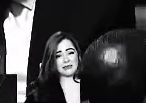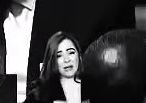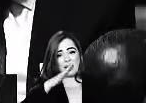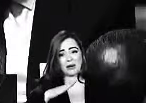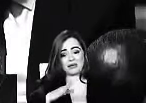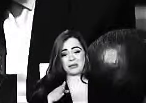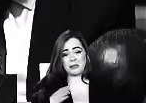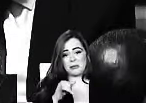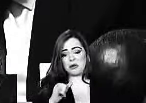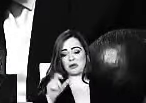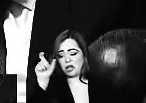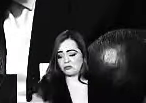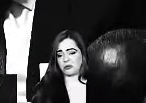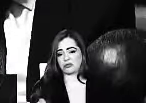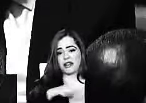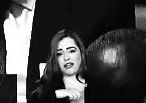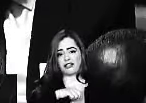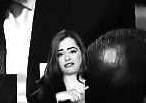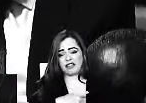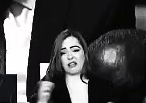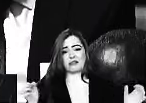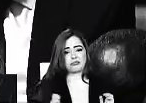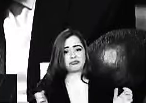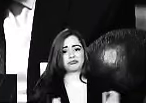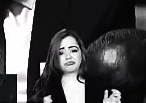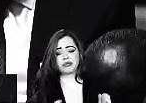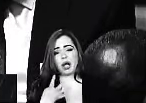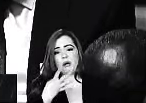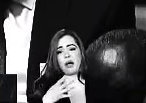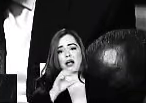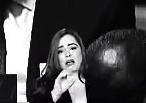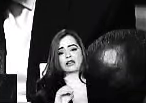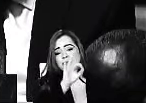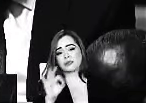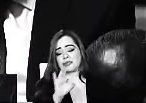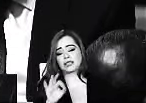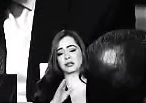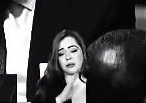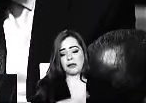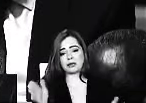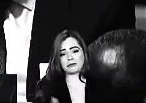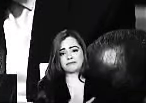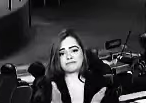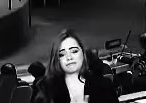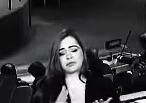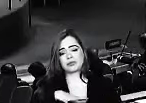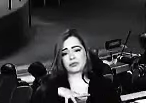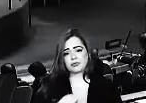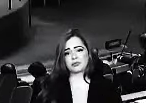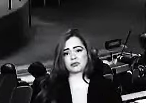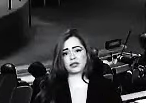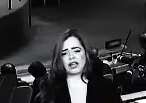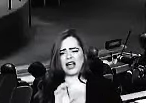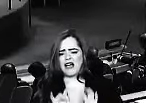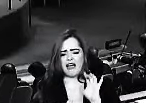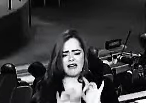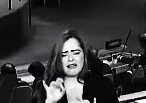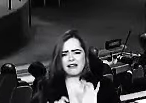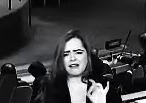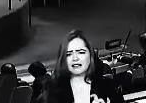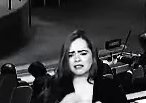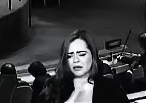invertebrado. Seguem tentando chamar a declaração de Lula de erro, deslize. Falou de improviso e não foi, parem com isso. Ele